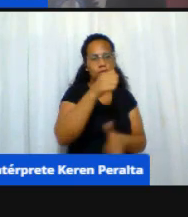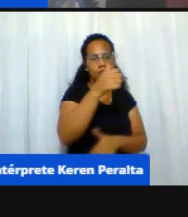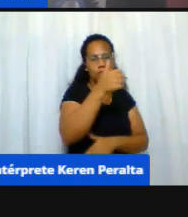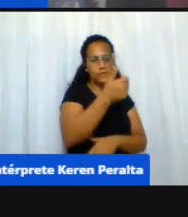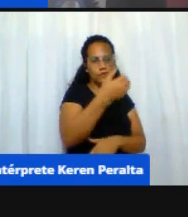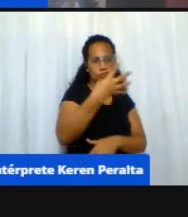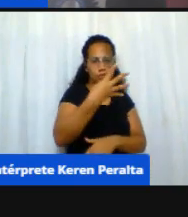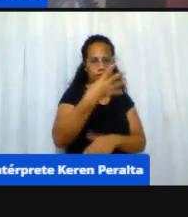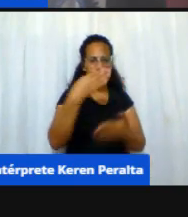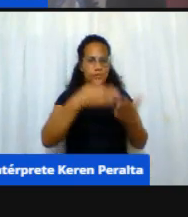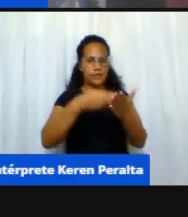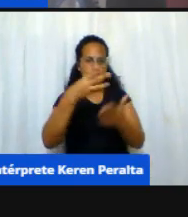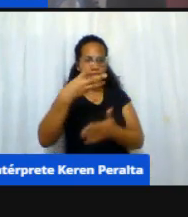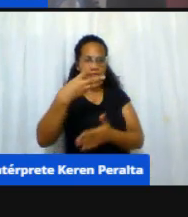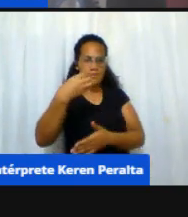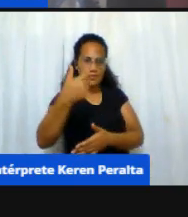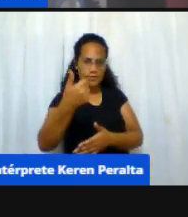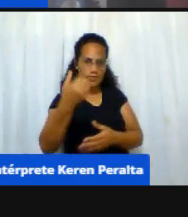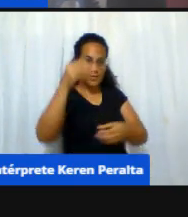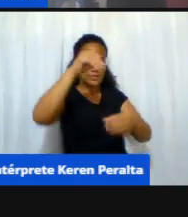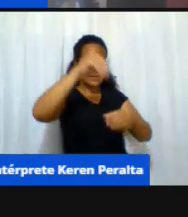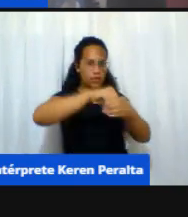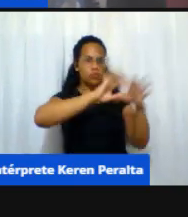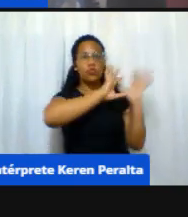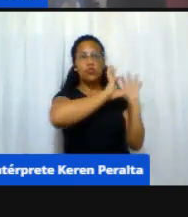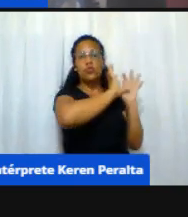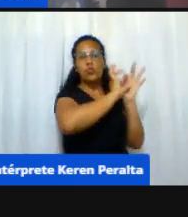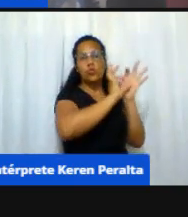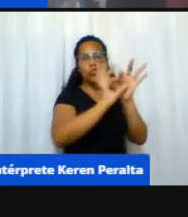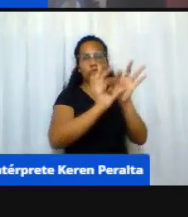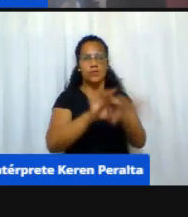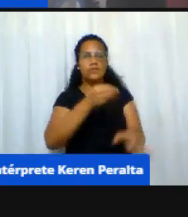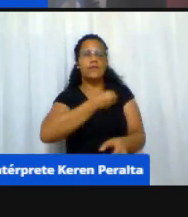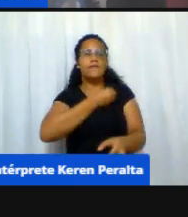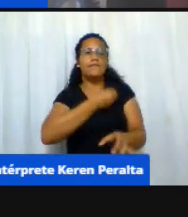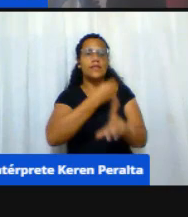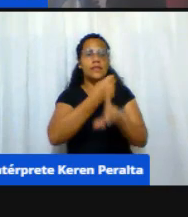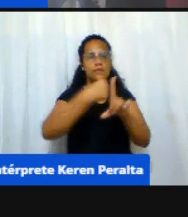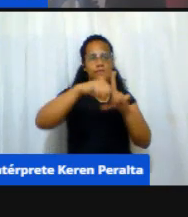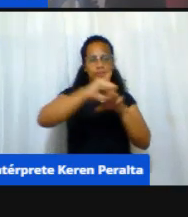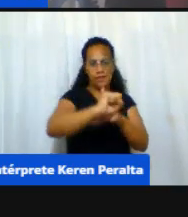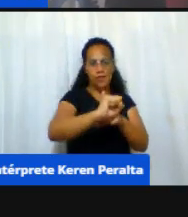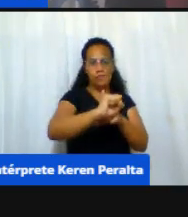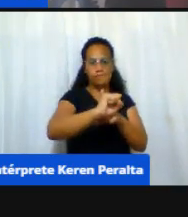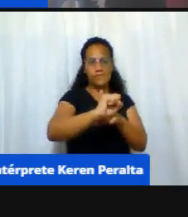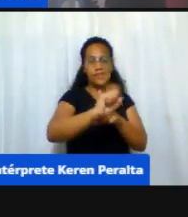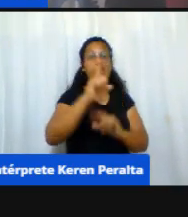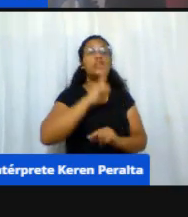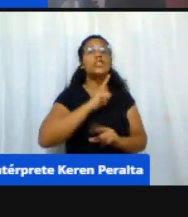na vida pública, deveriam pertencer ao campo das práticas de estudo e pesquisa.